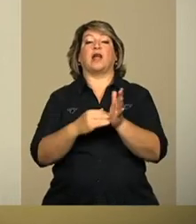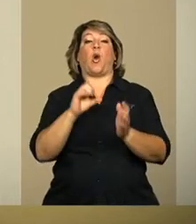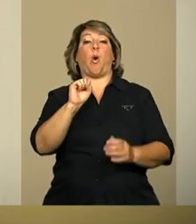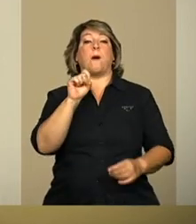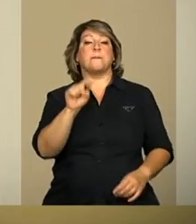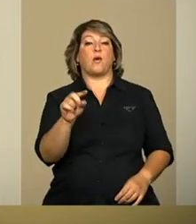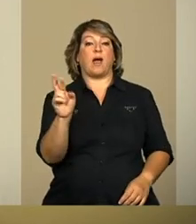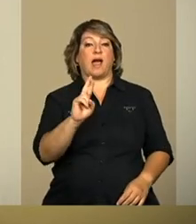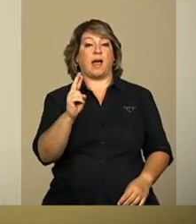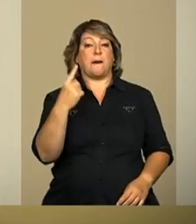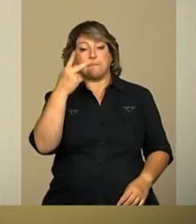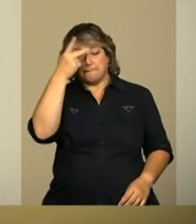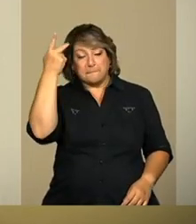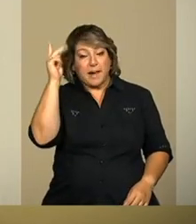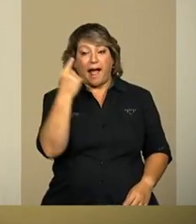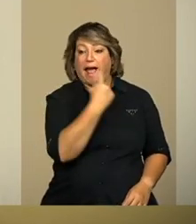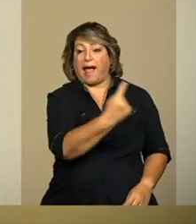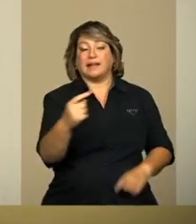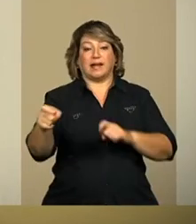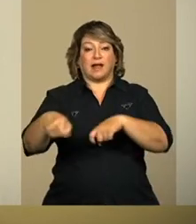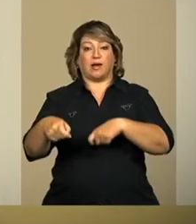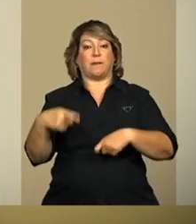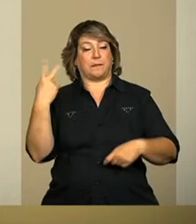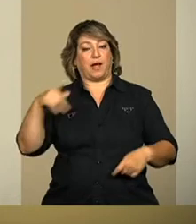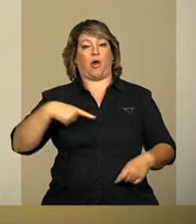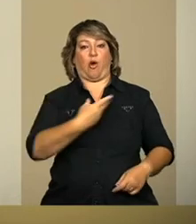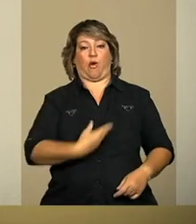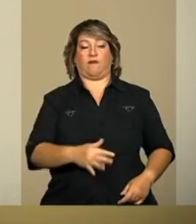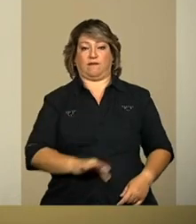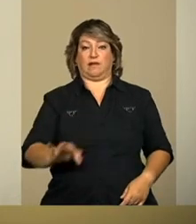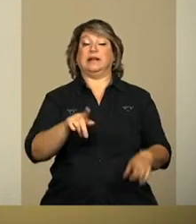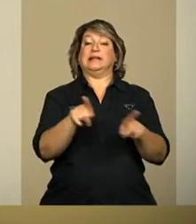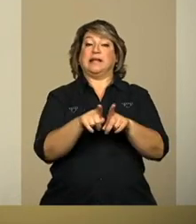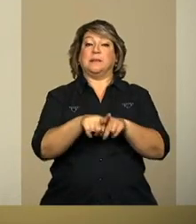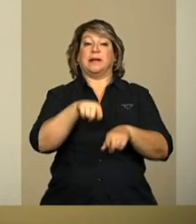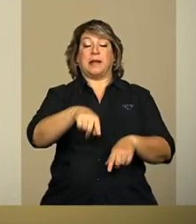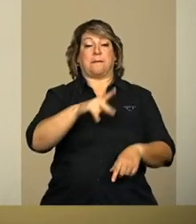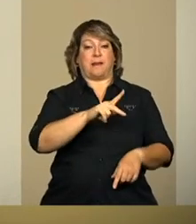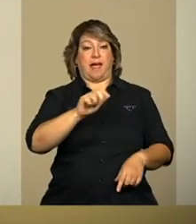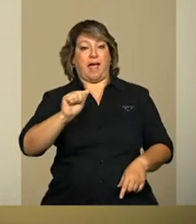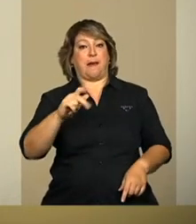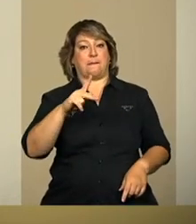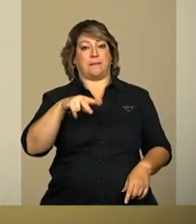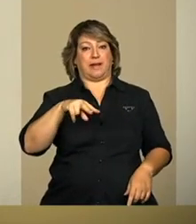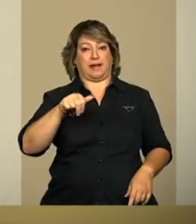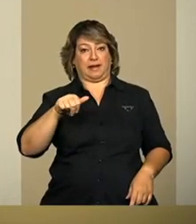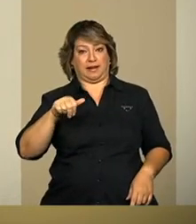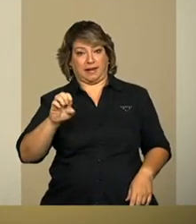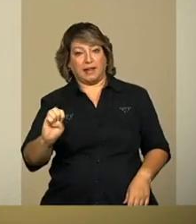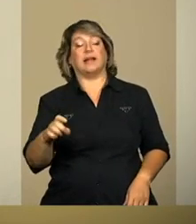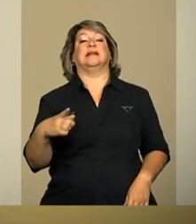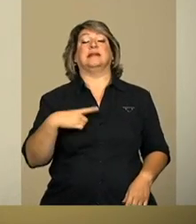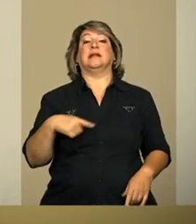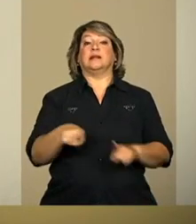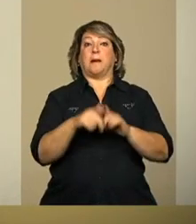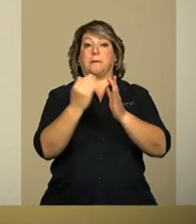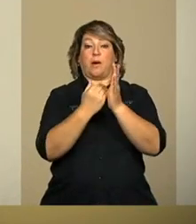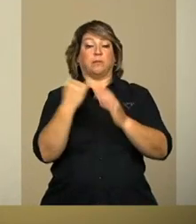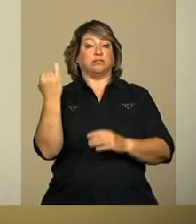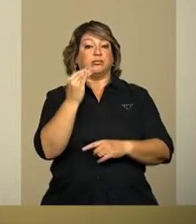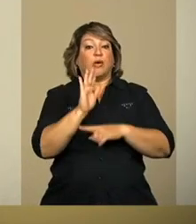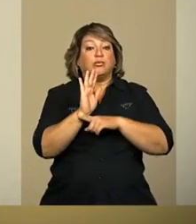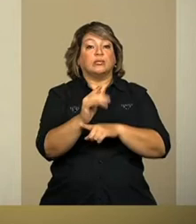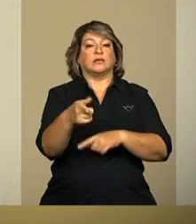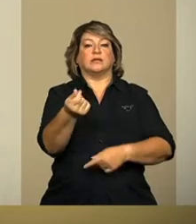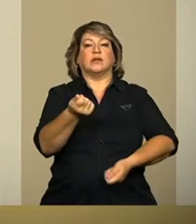o governo federal e além do paa e do pinai nós temos outro programa muito importante para proteger a renda do Agricultor